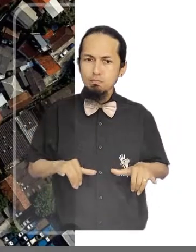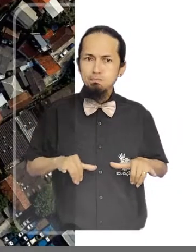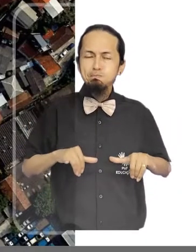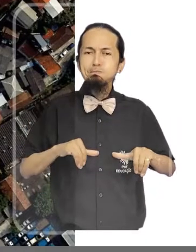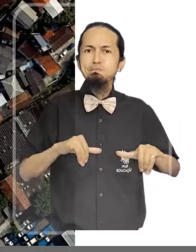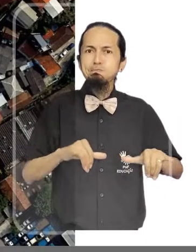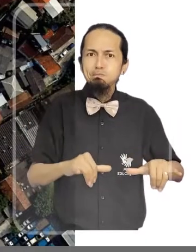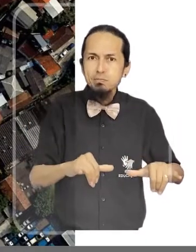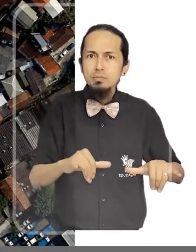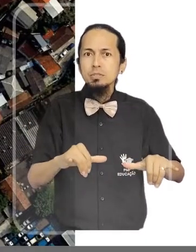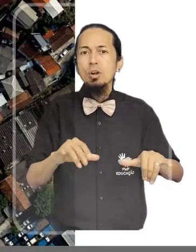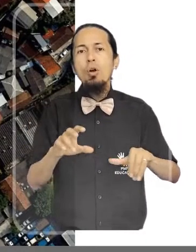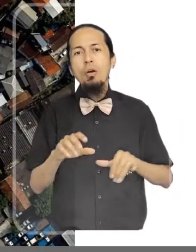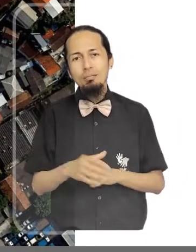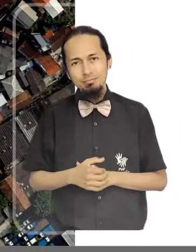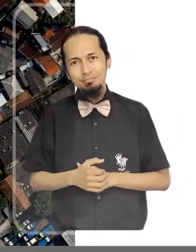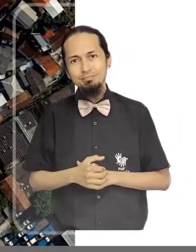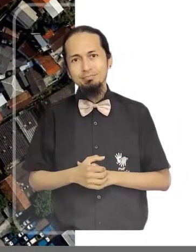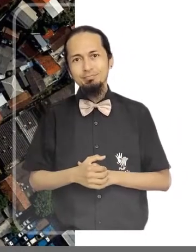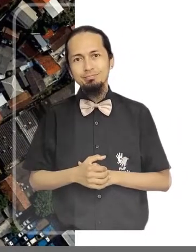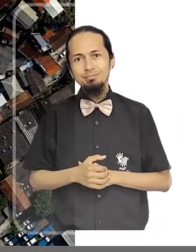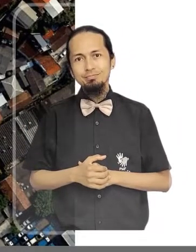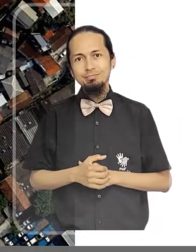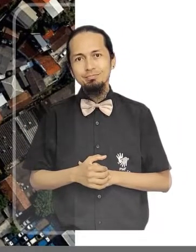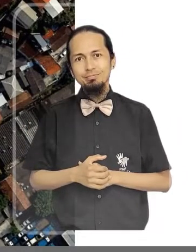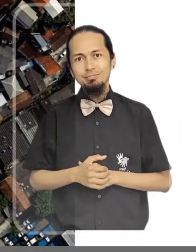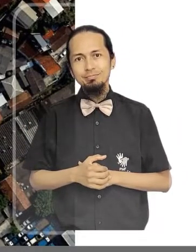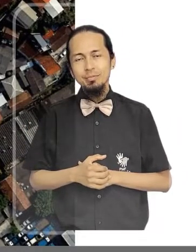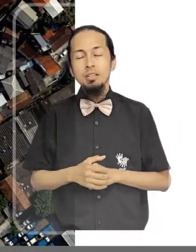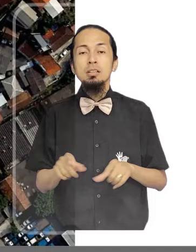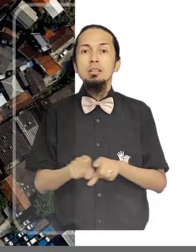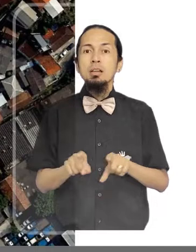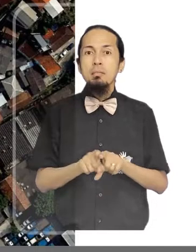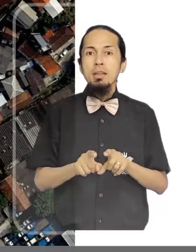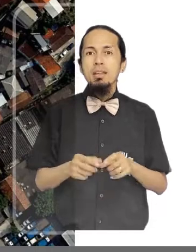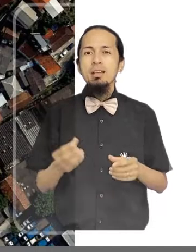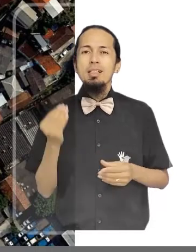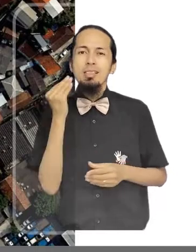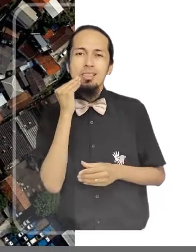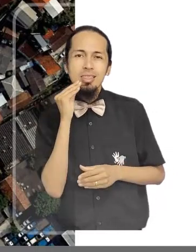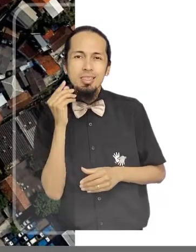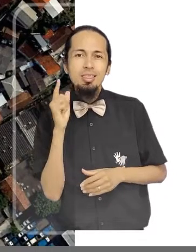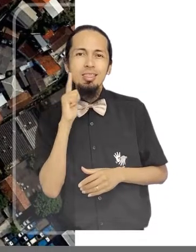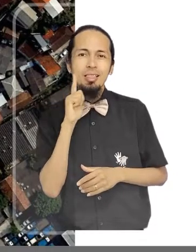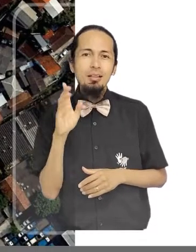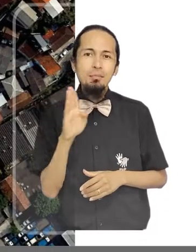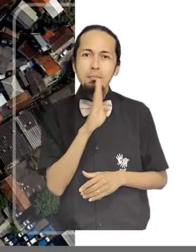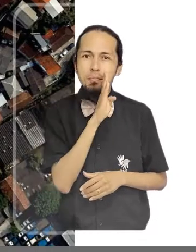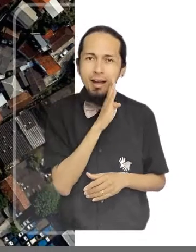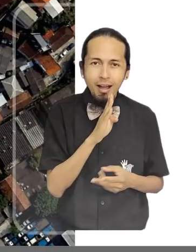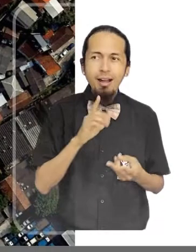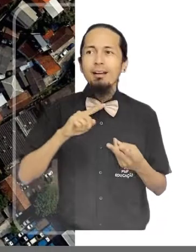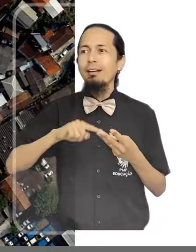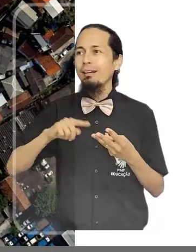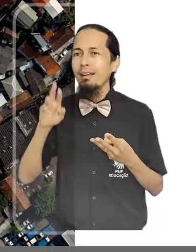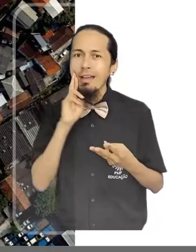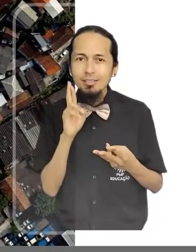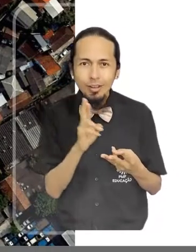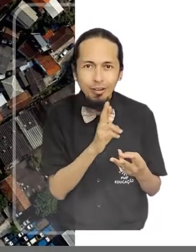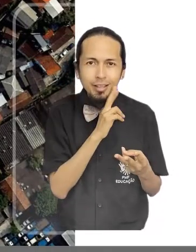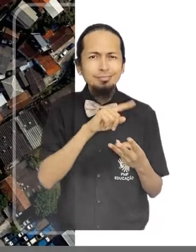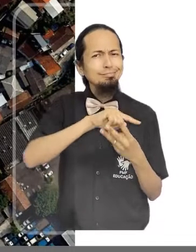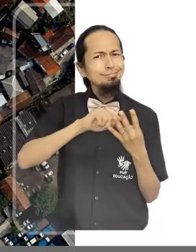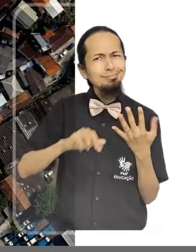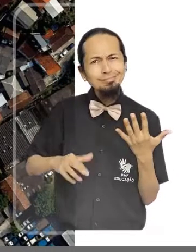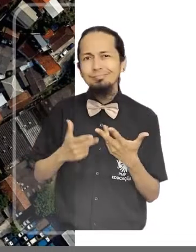como supermercados e atacados. Há também grande número de lanchonetes, bares e restaurantes.